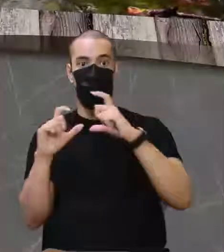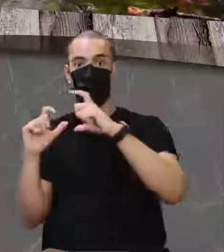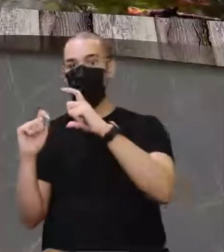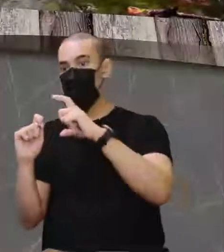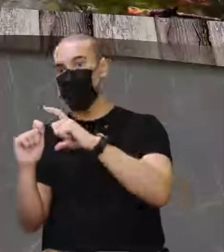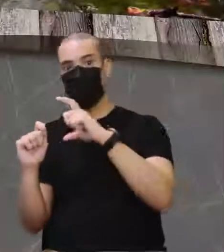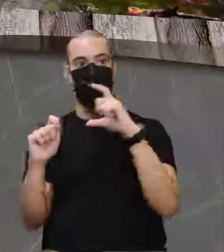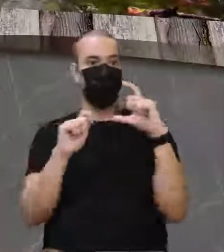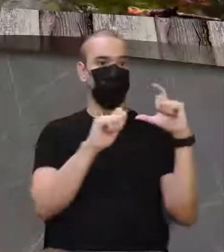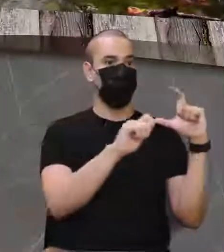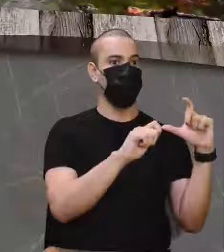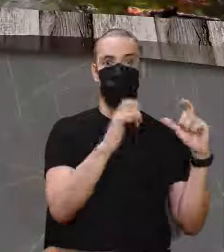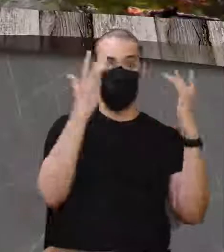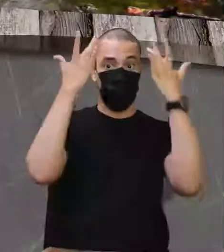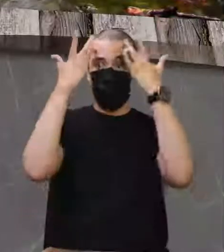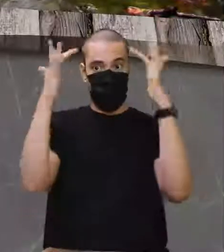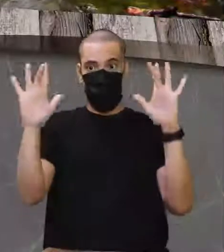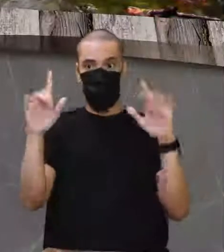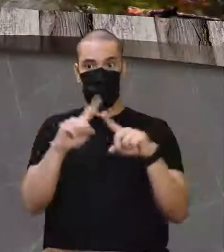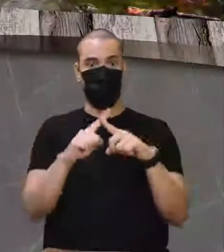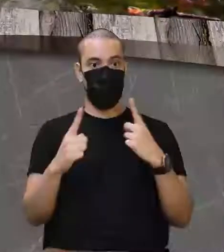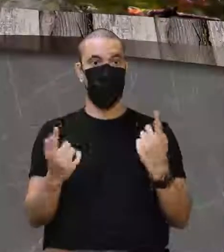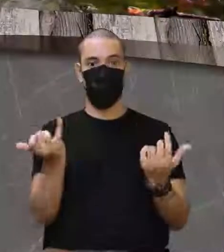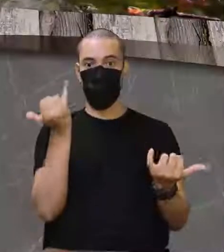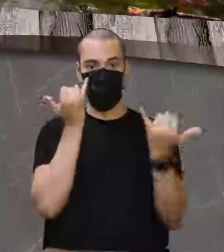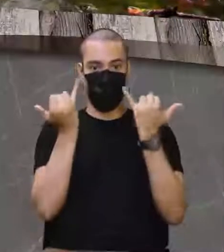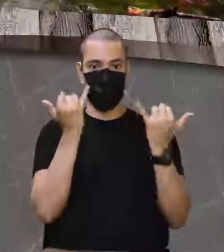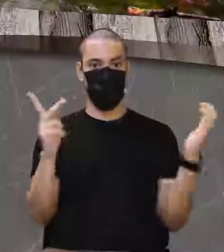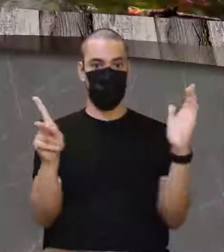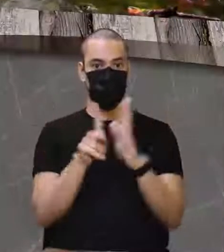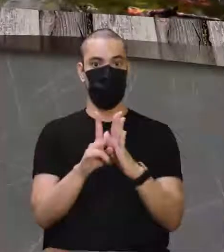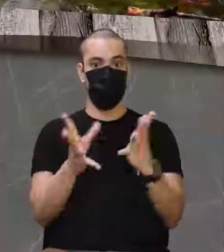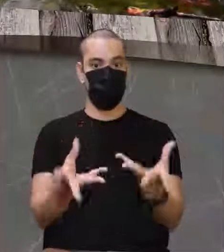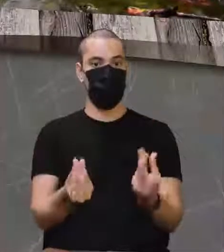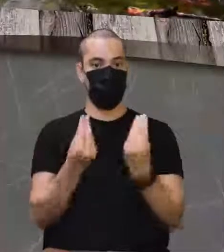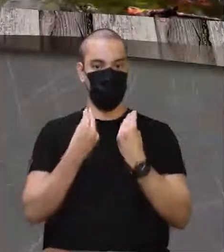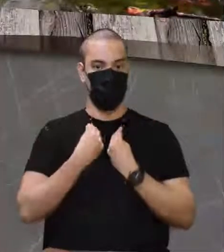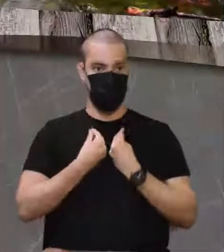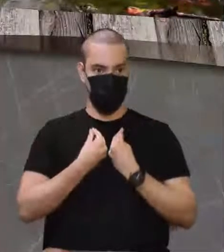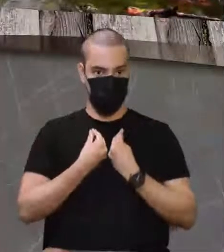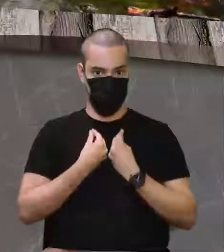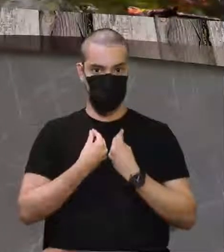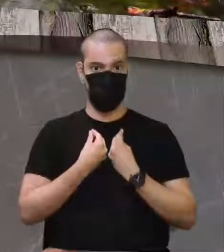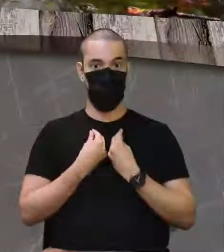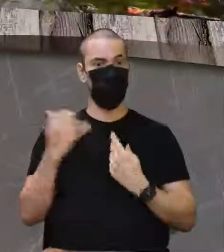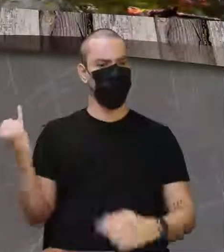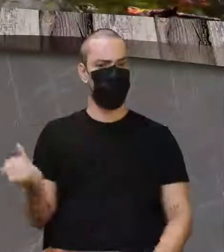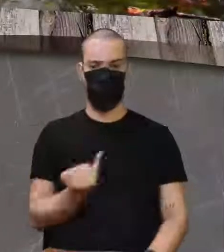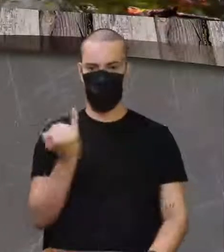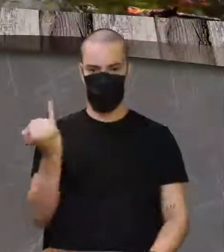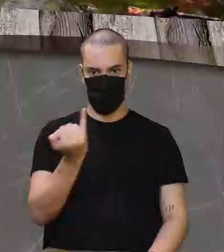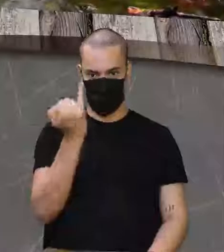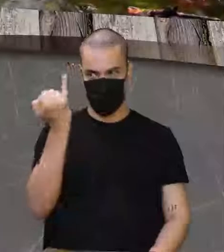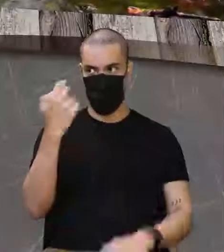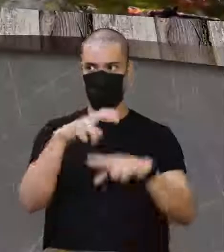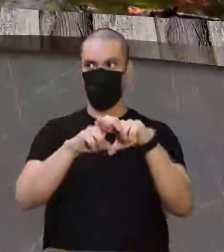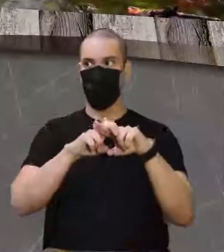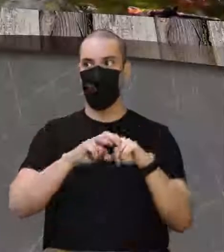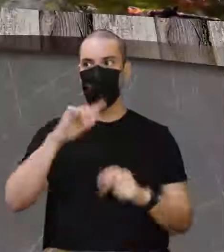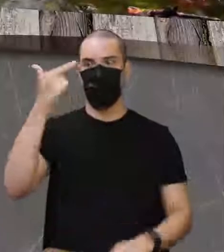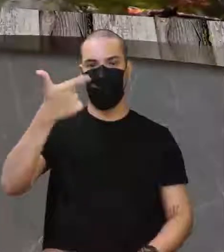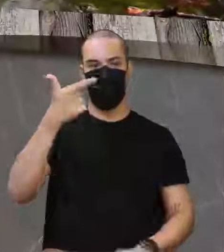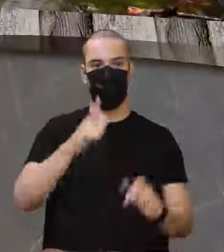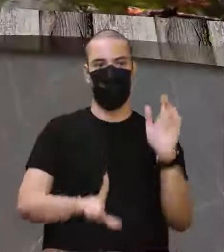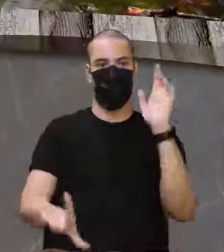essa frequência é que foi trazida, essa informação foi trazida por Gregor Mendel, que foi importantíssima. E na segunda